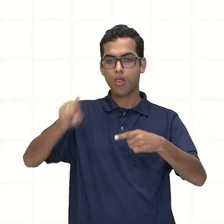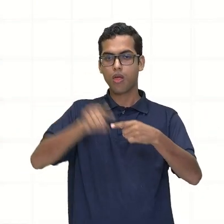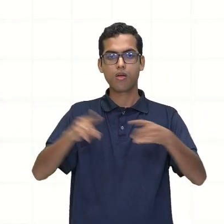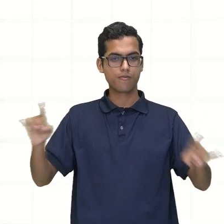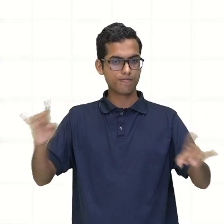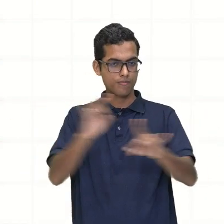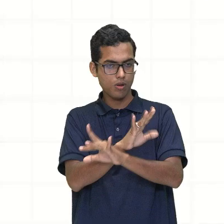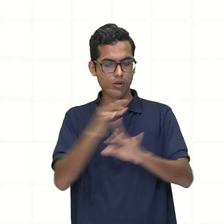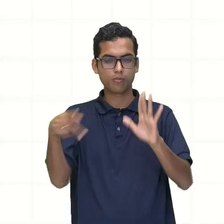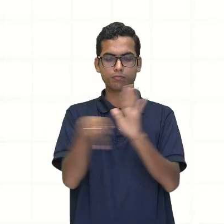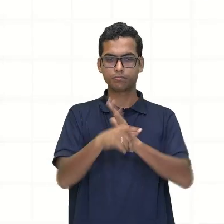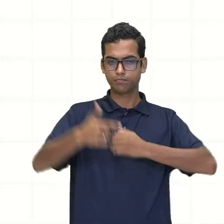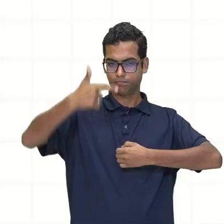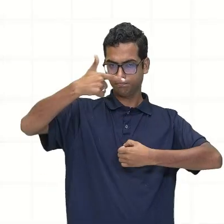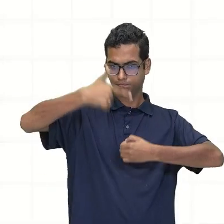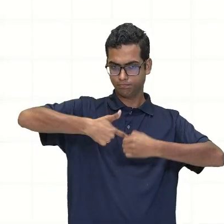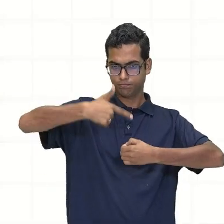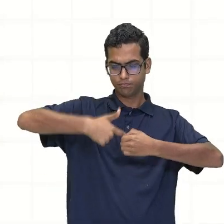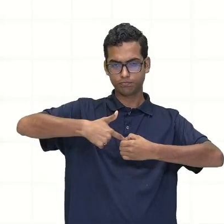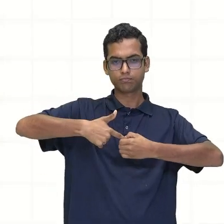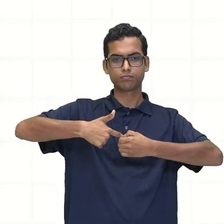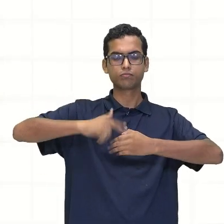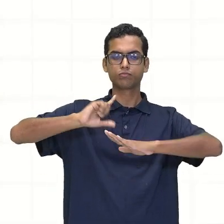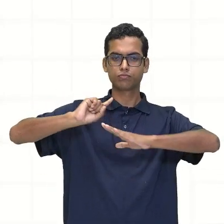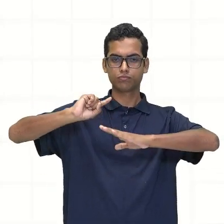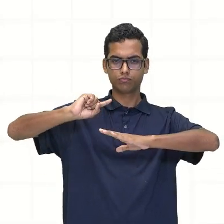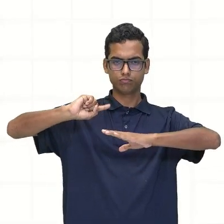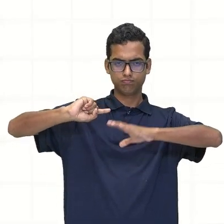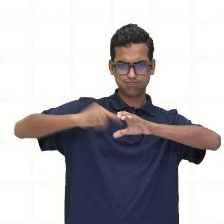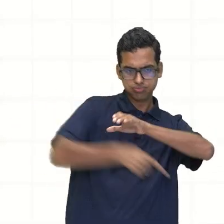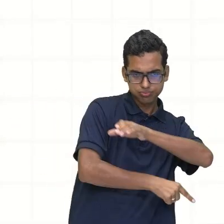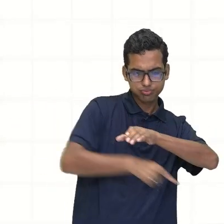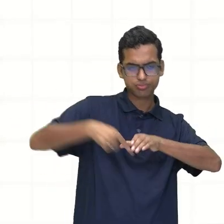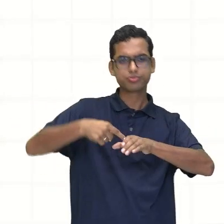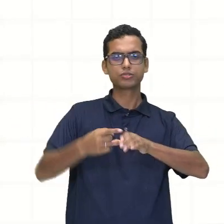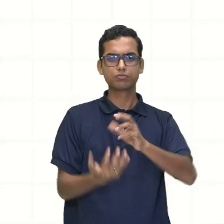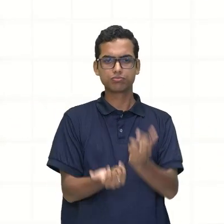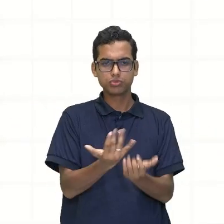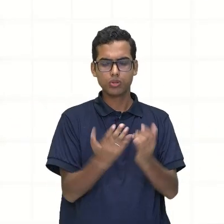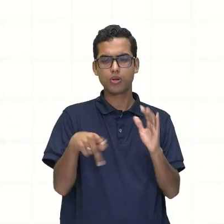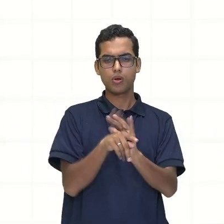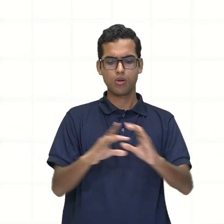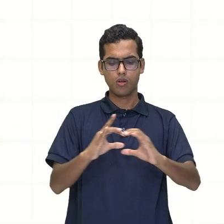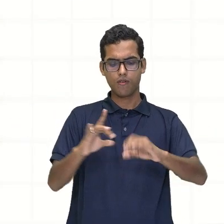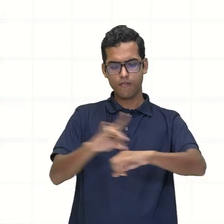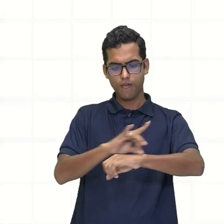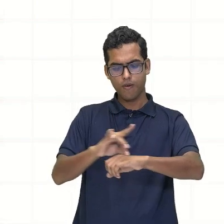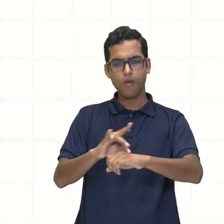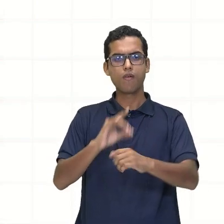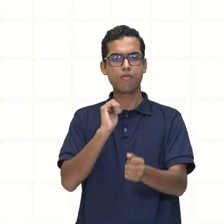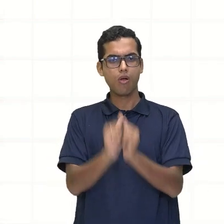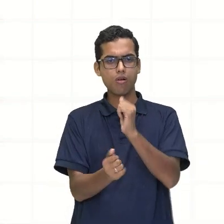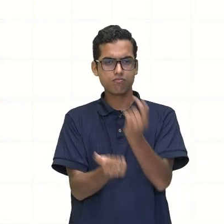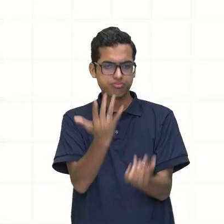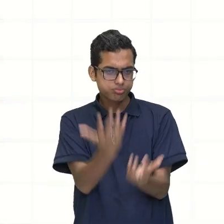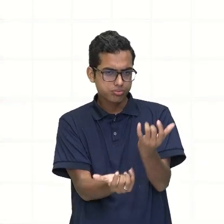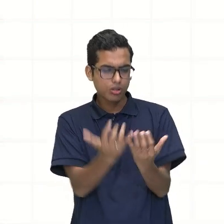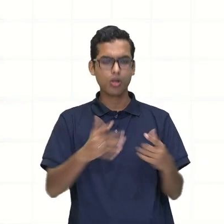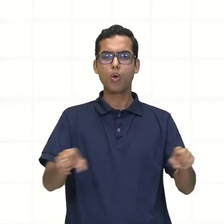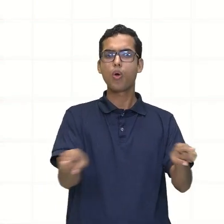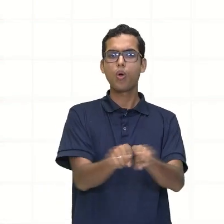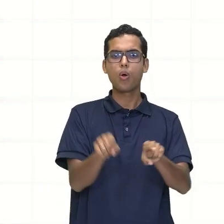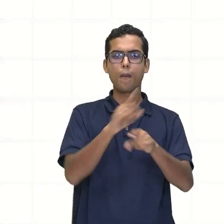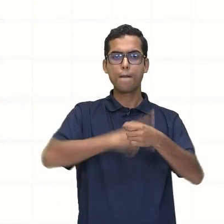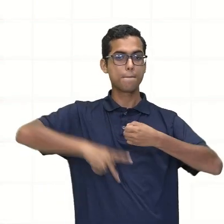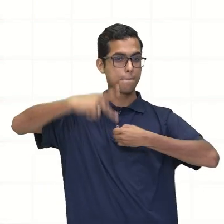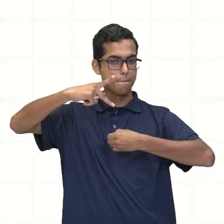combustíveis fósseis, né, carvão mineral, que aqui é um exemplo. Temos aqui também o petróleo. E também o outro